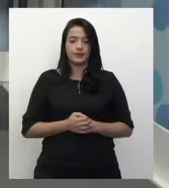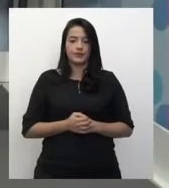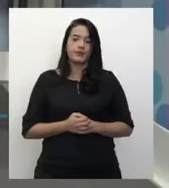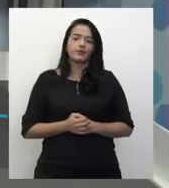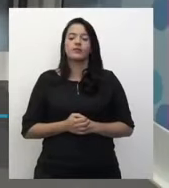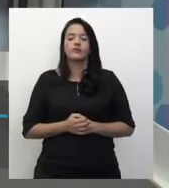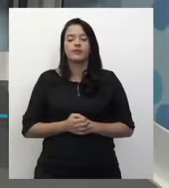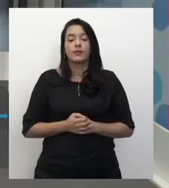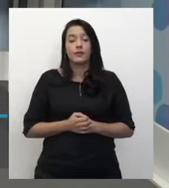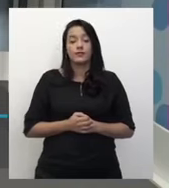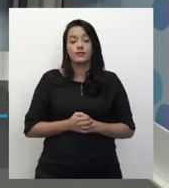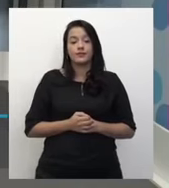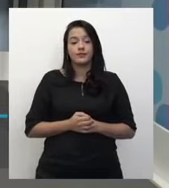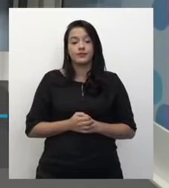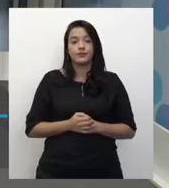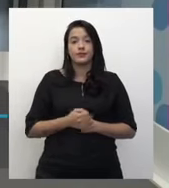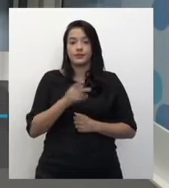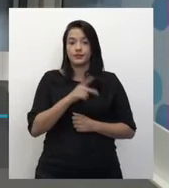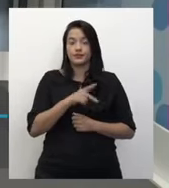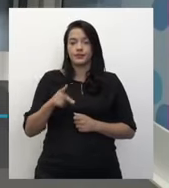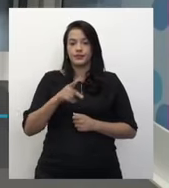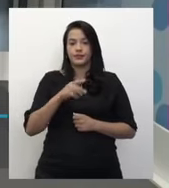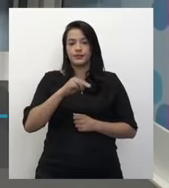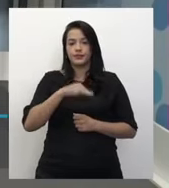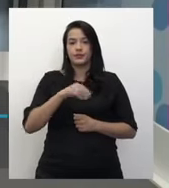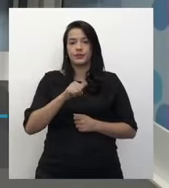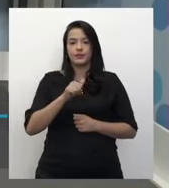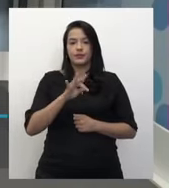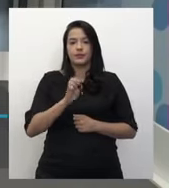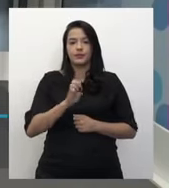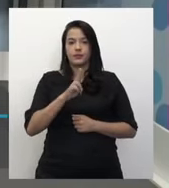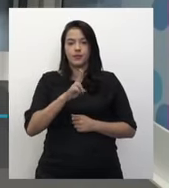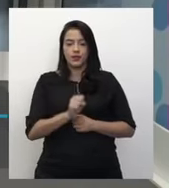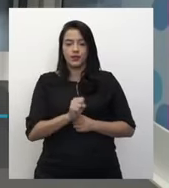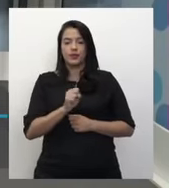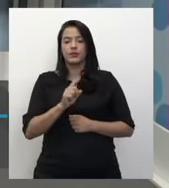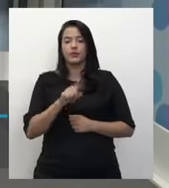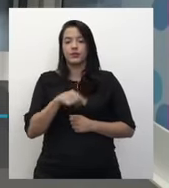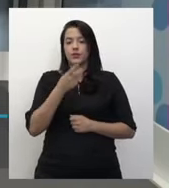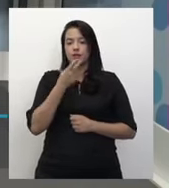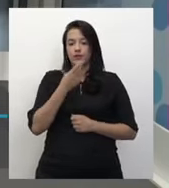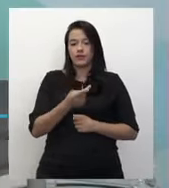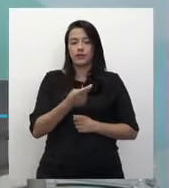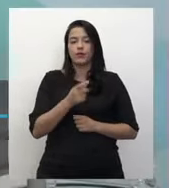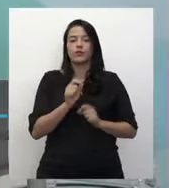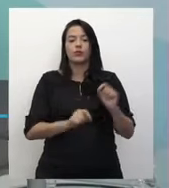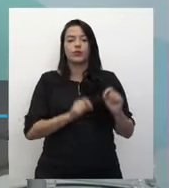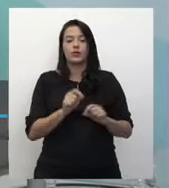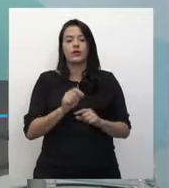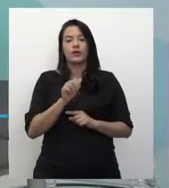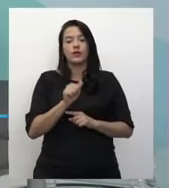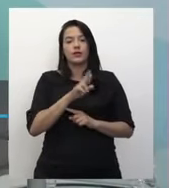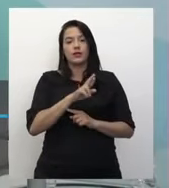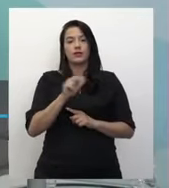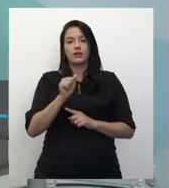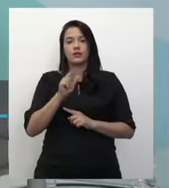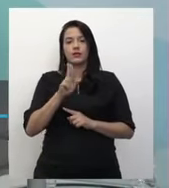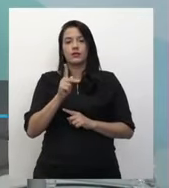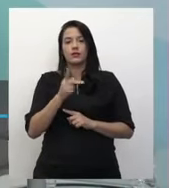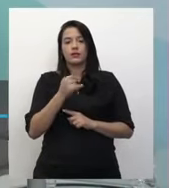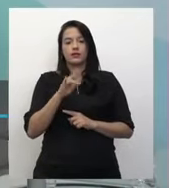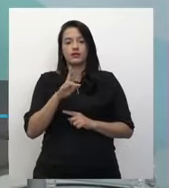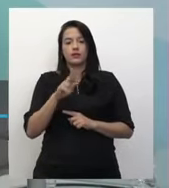Olha, o Matheus, da Pro Noemi, eu acho que ele quis dizer ararinhas, né? Aí ele